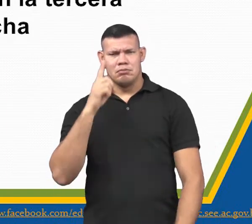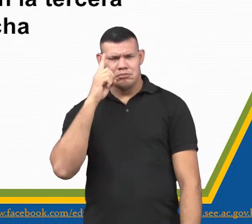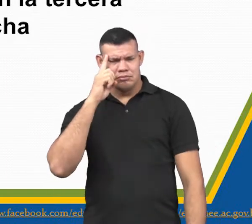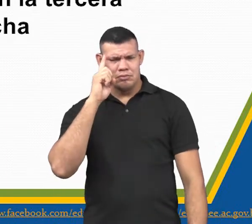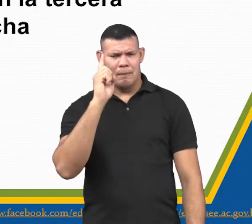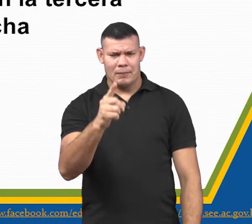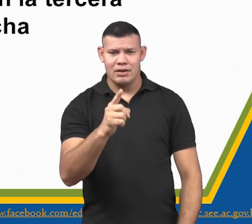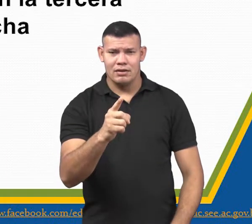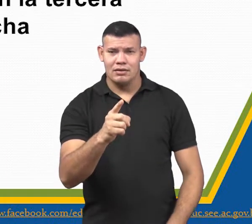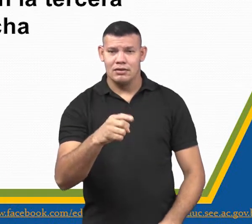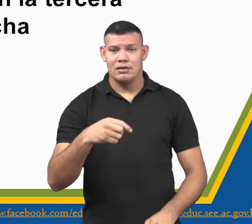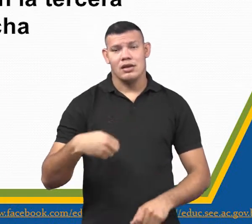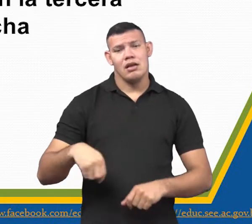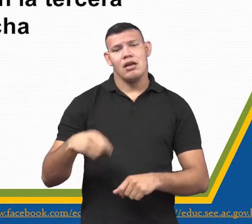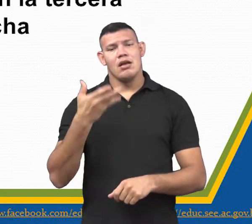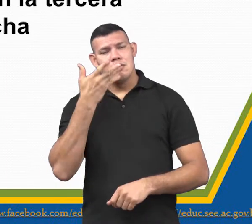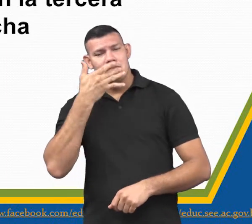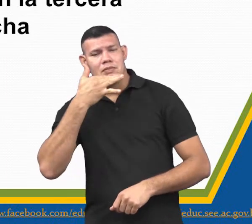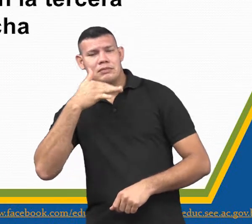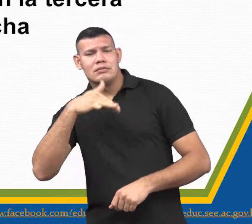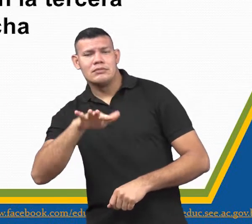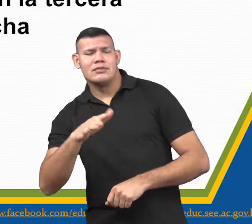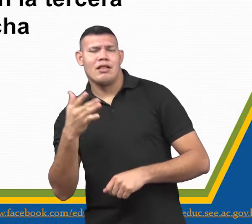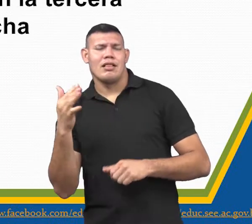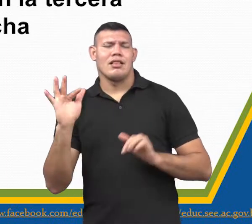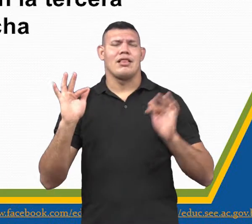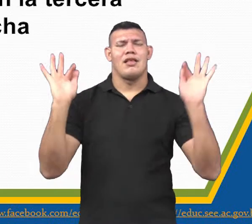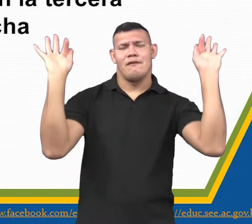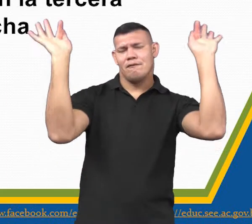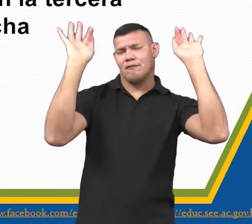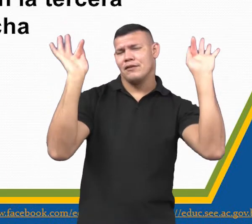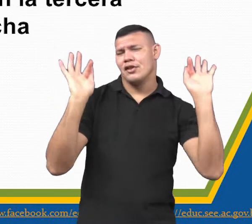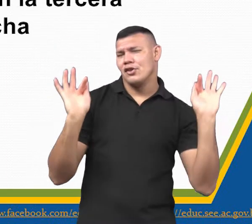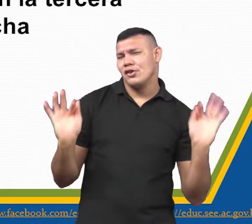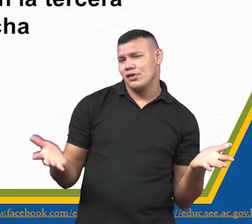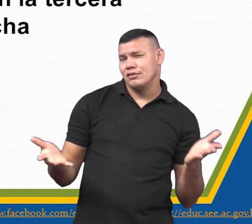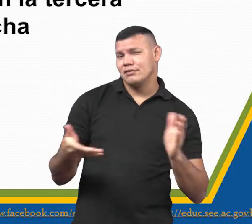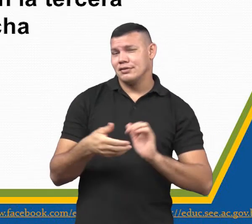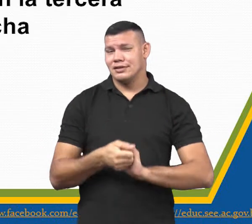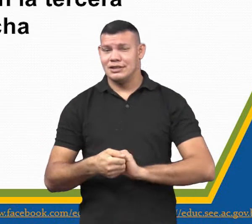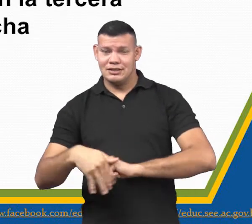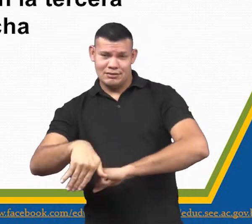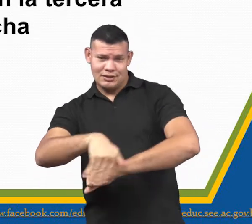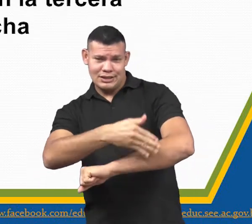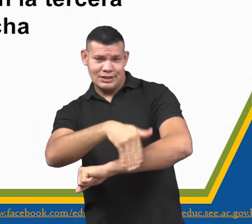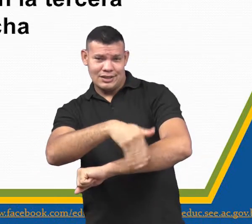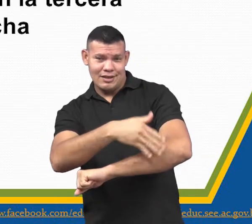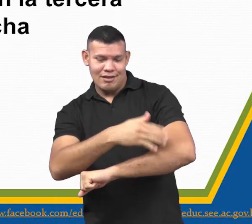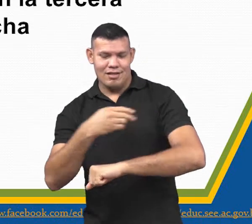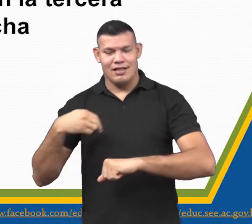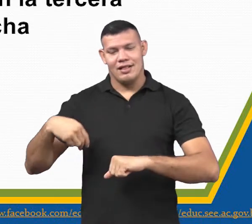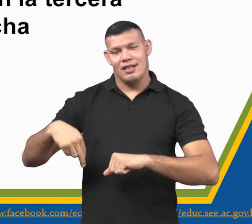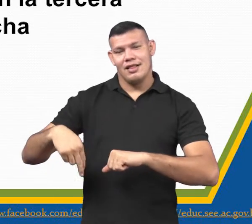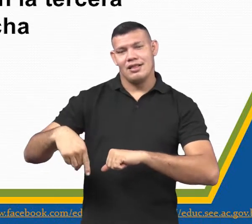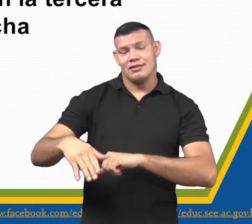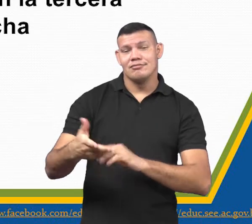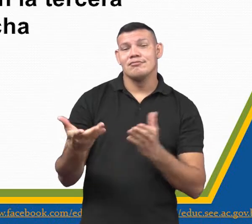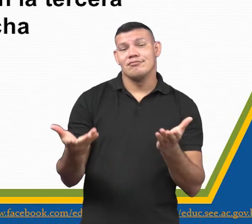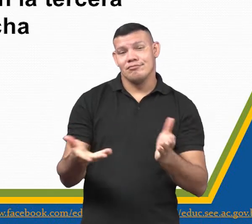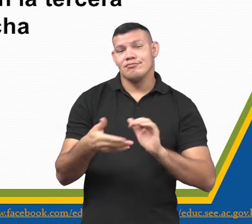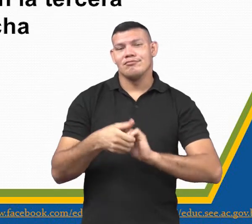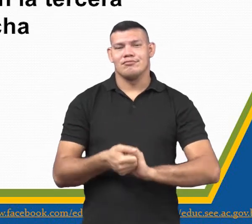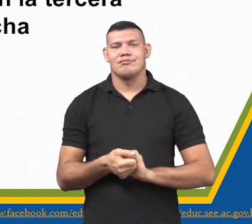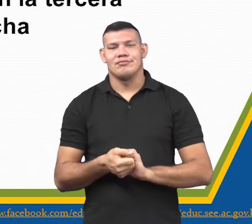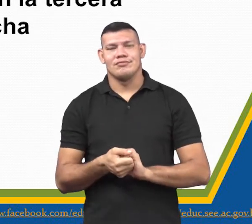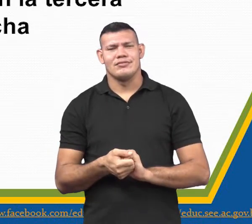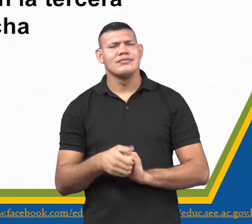ande por la calle Niño Feliz y doble en la tercera a la derecha, camine por la calle Niño Feliz y doble